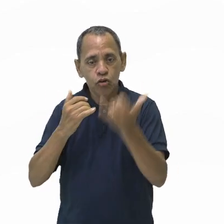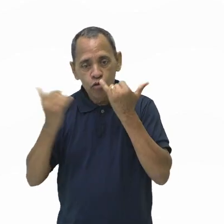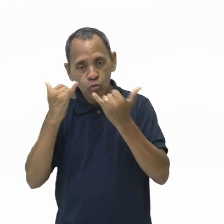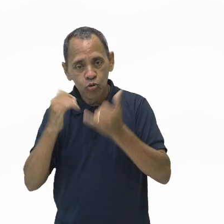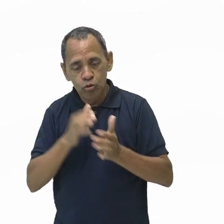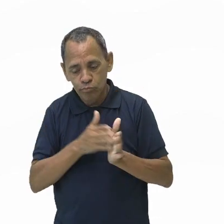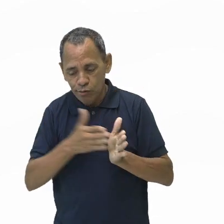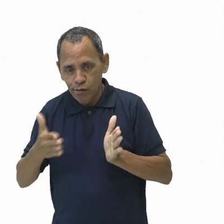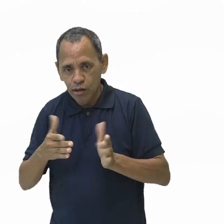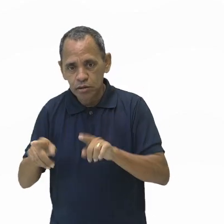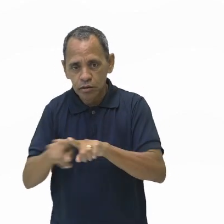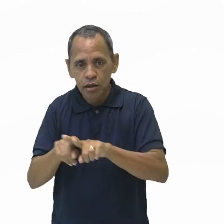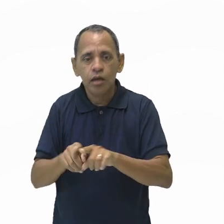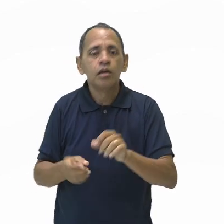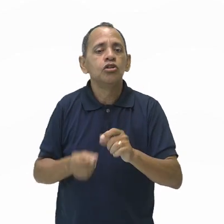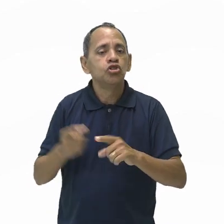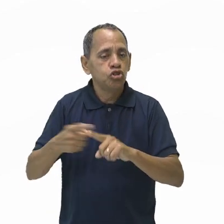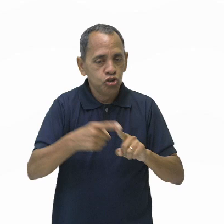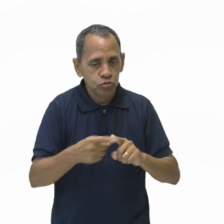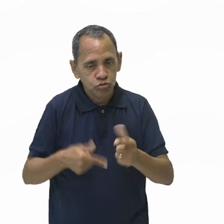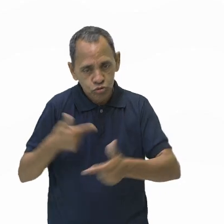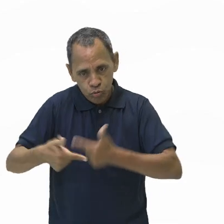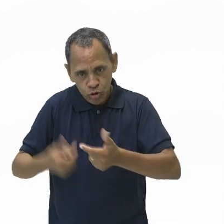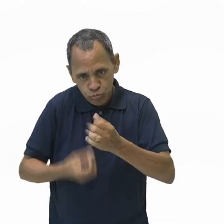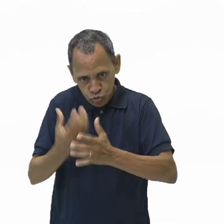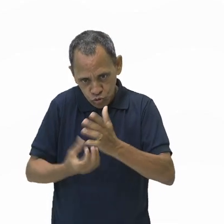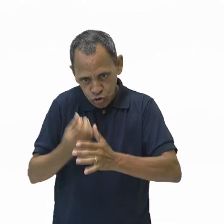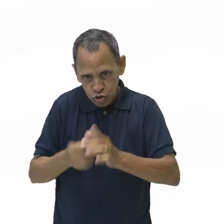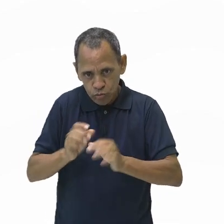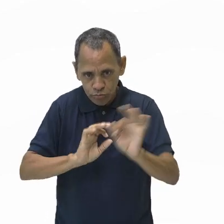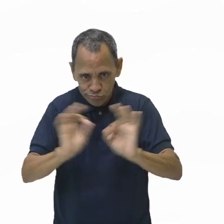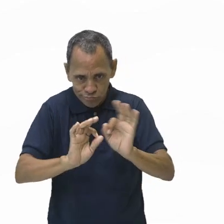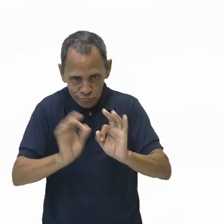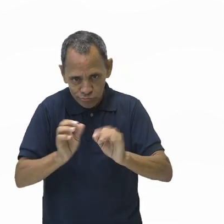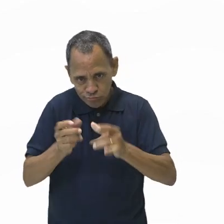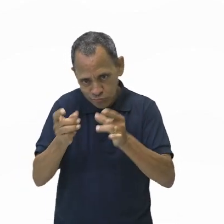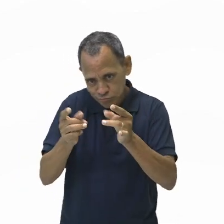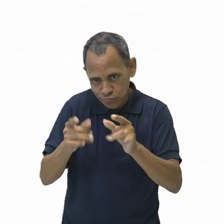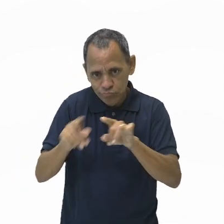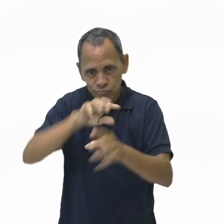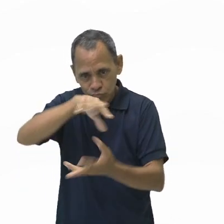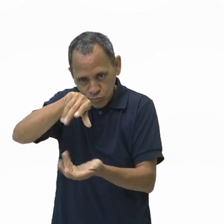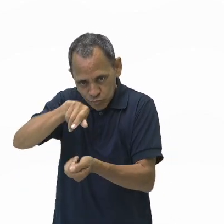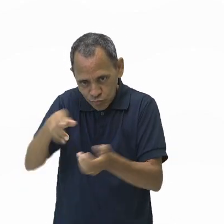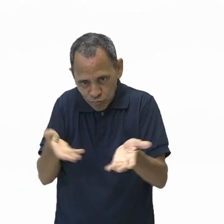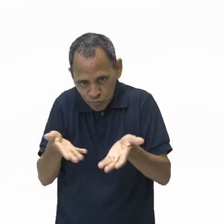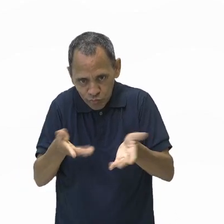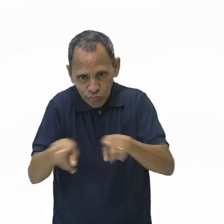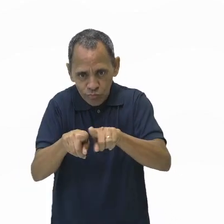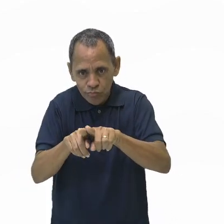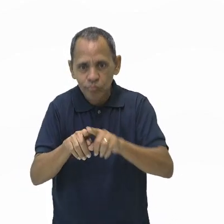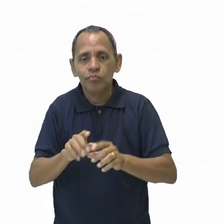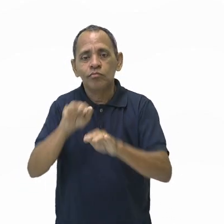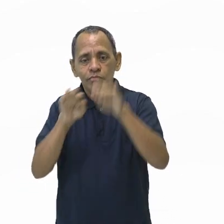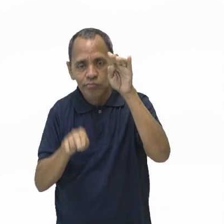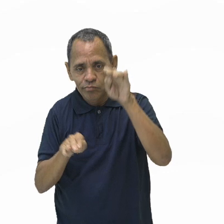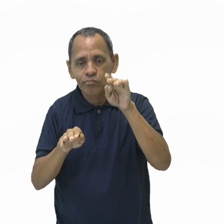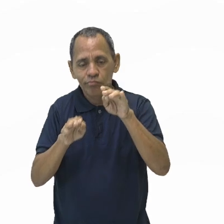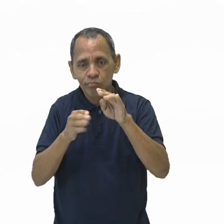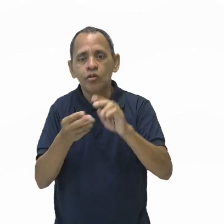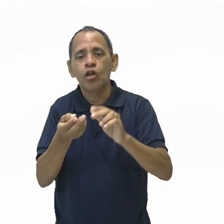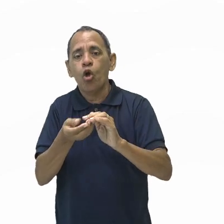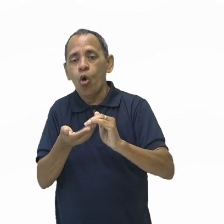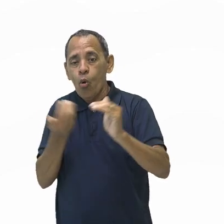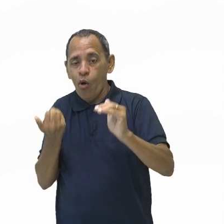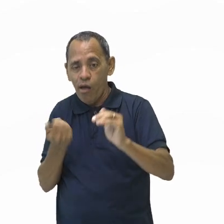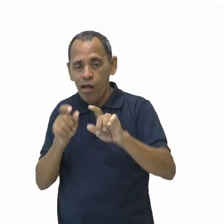tempo, novas formas de trabalho, produção e configurações de mercado no mundo atual, desigualdade social, exclusão digital